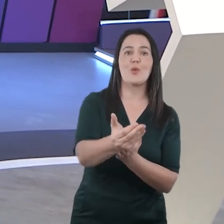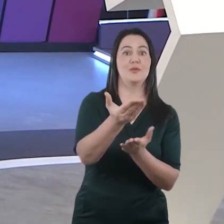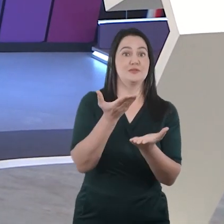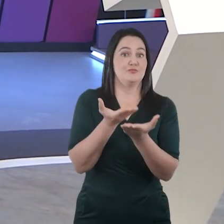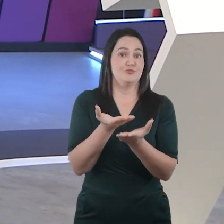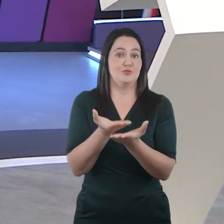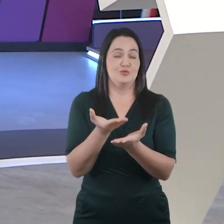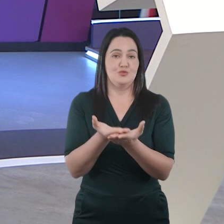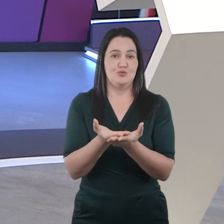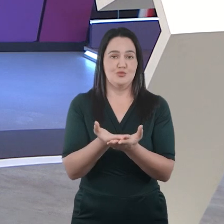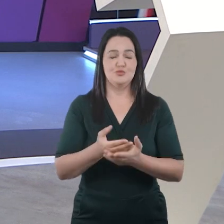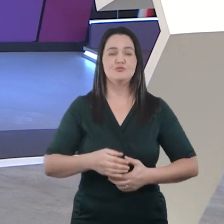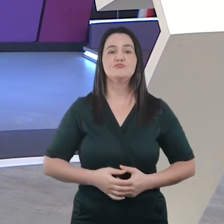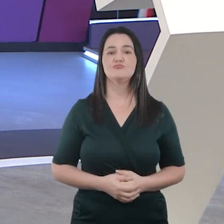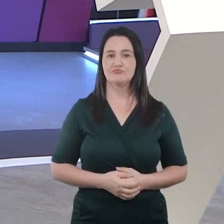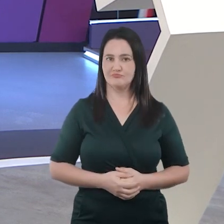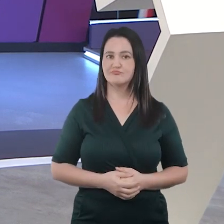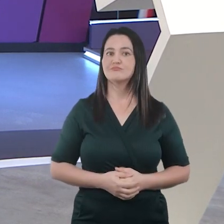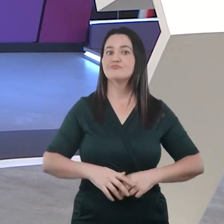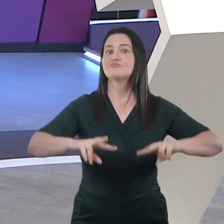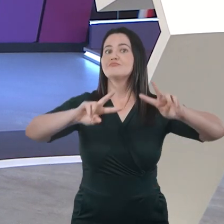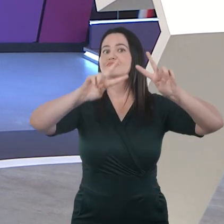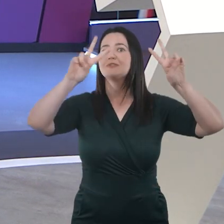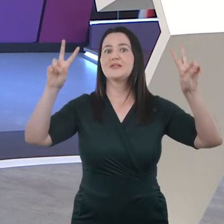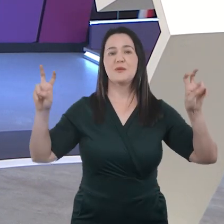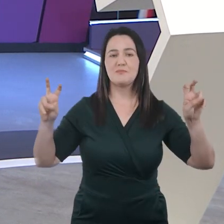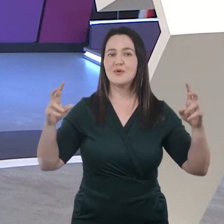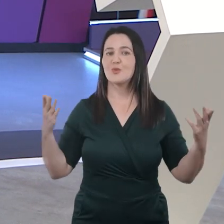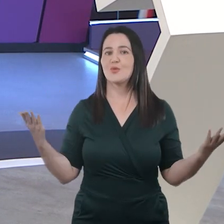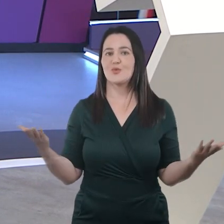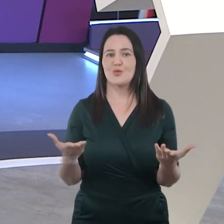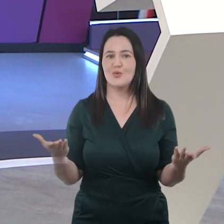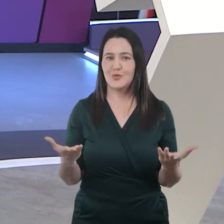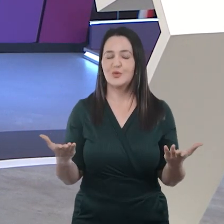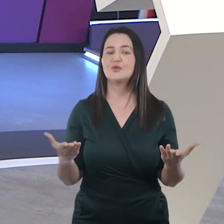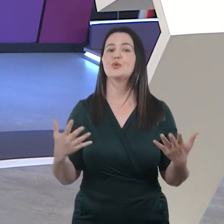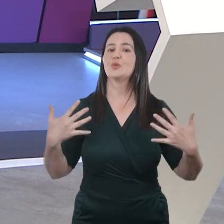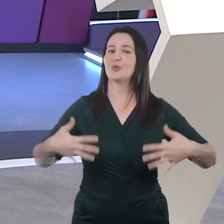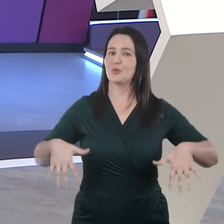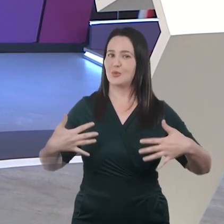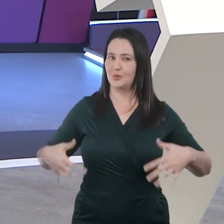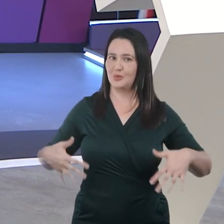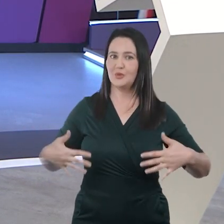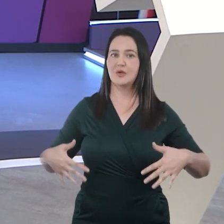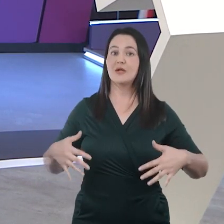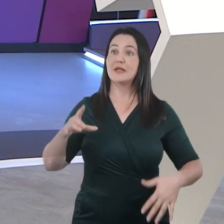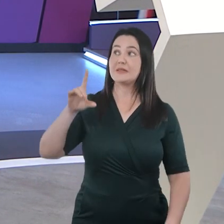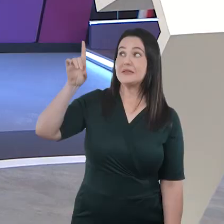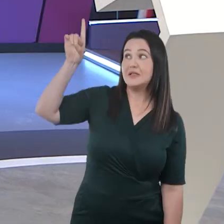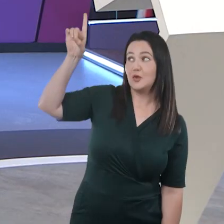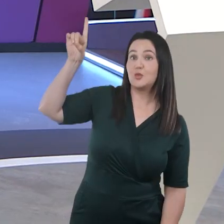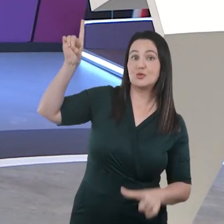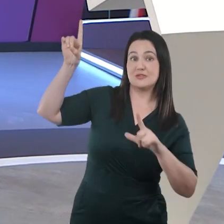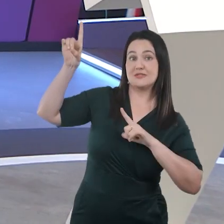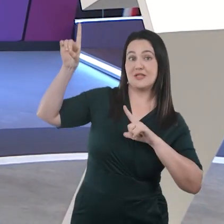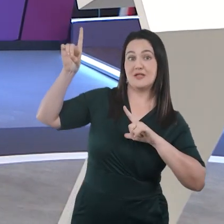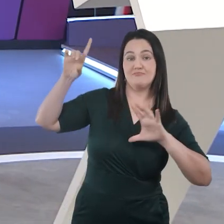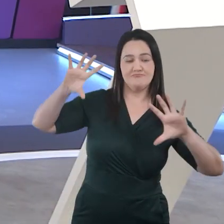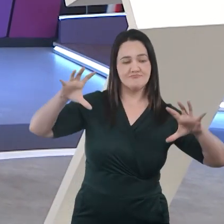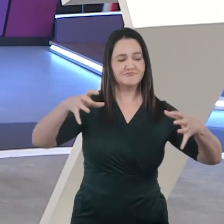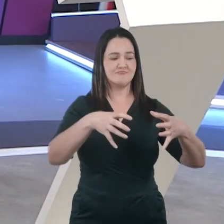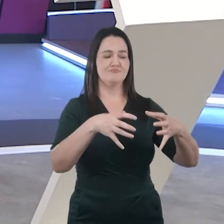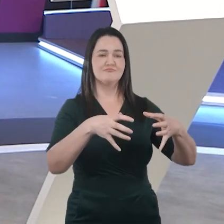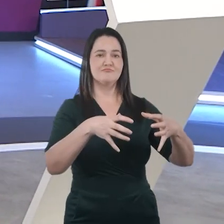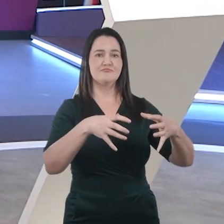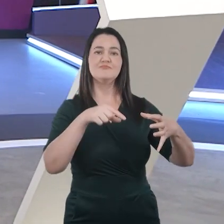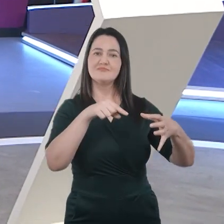já estamos prontos para avançar e então entrarmos neste tema que vai tratar sobre